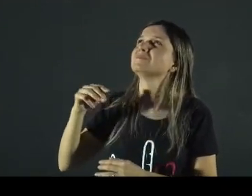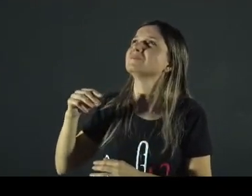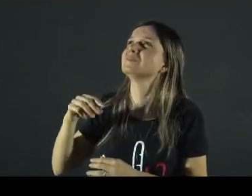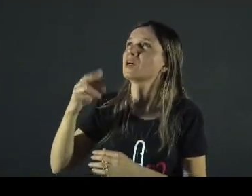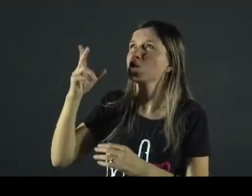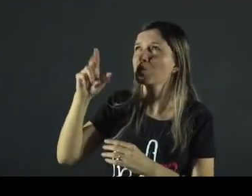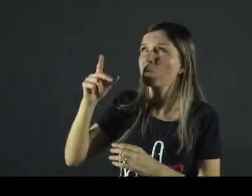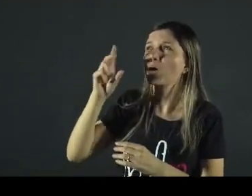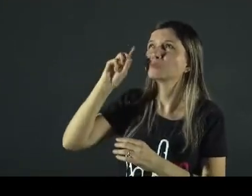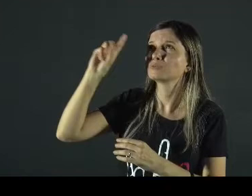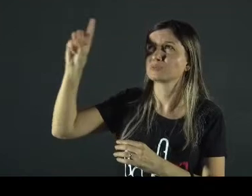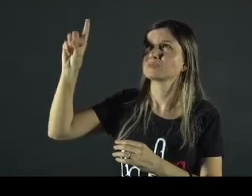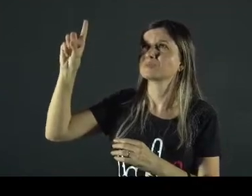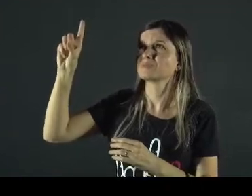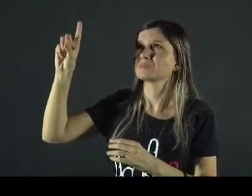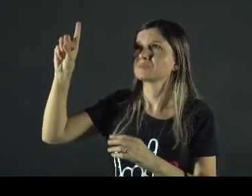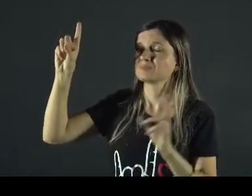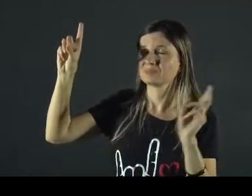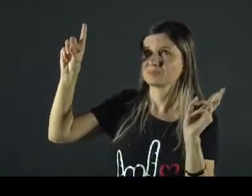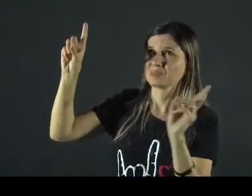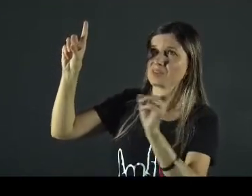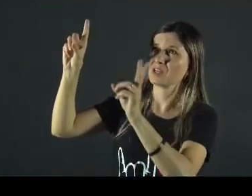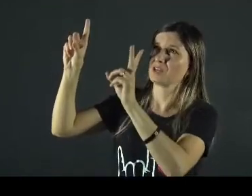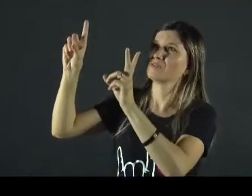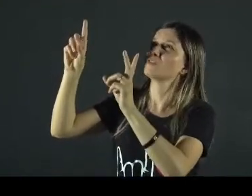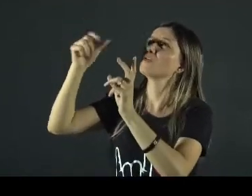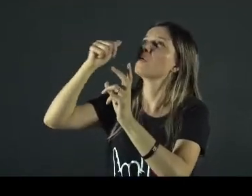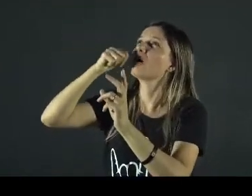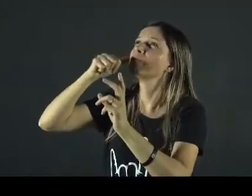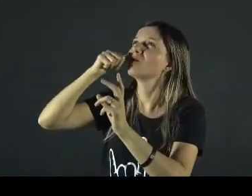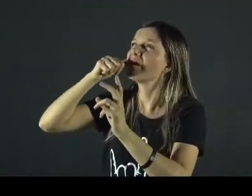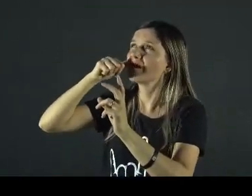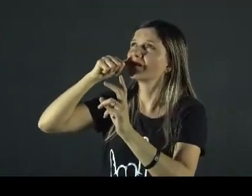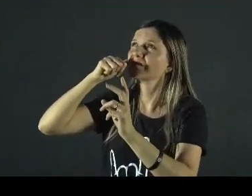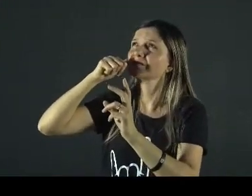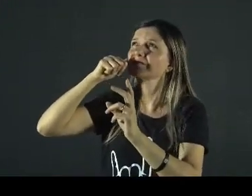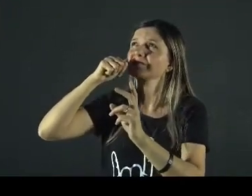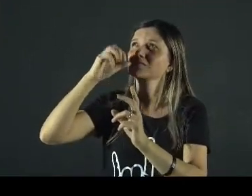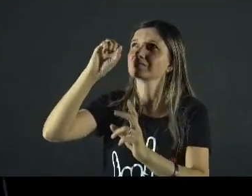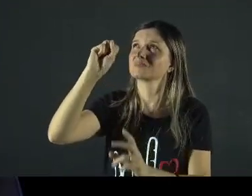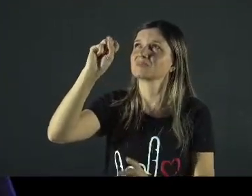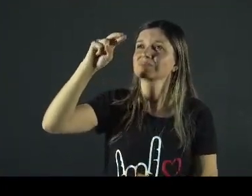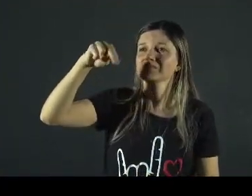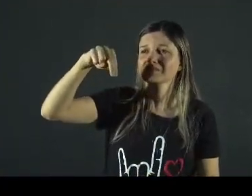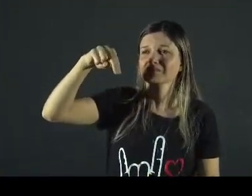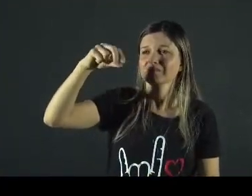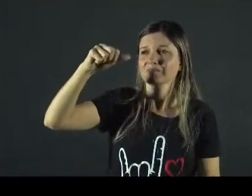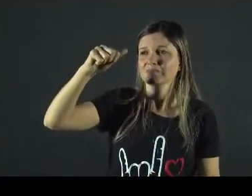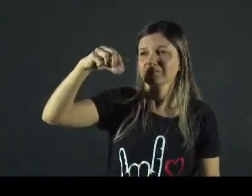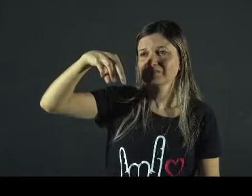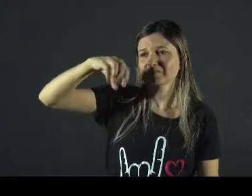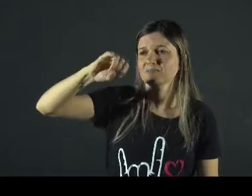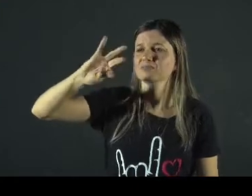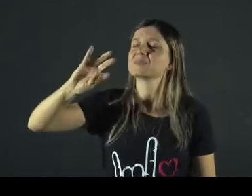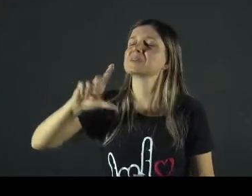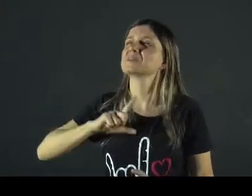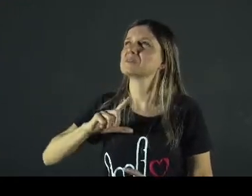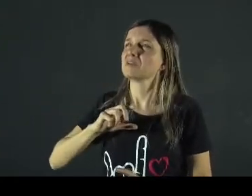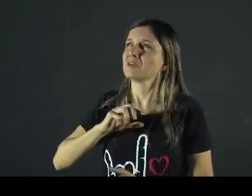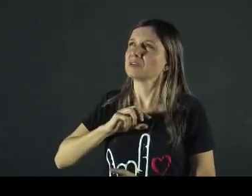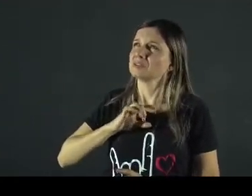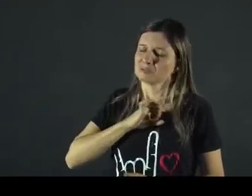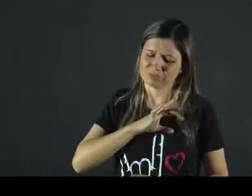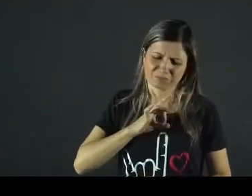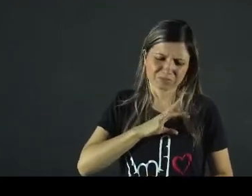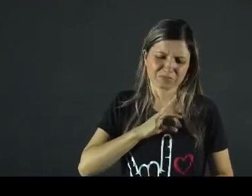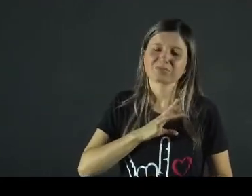naquele dia, o Senhor olhou para aquela mulher sunamita e teve misericórdia dela.